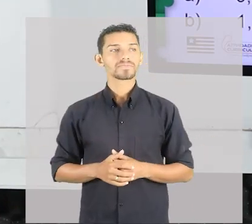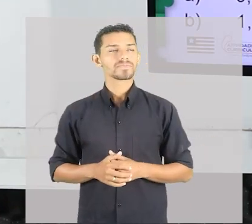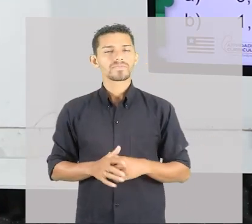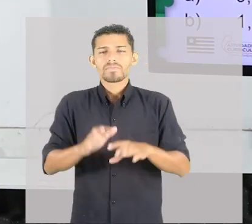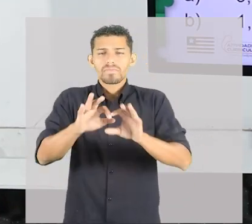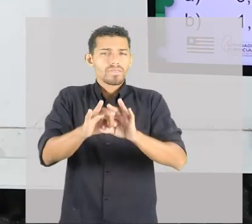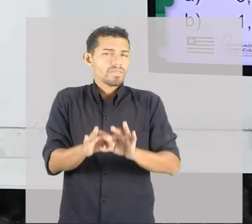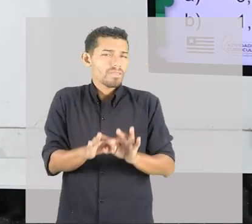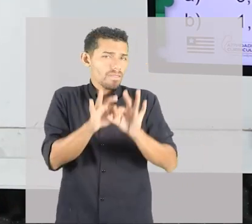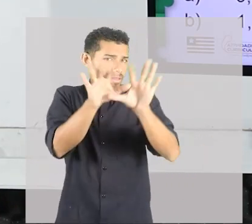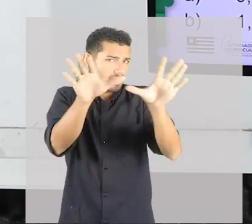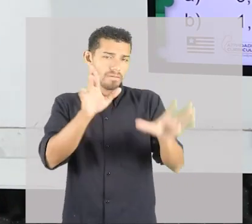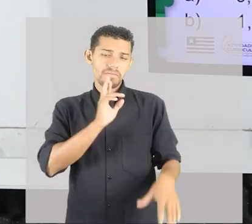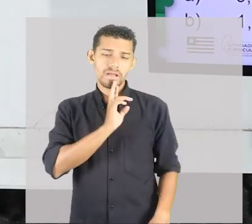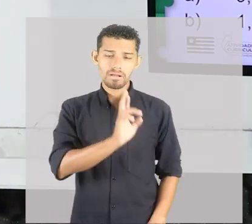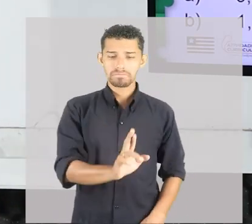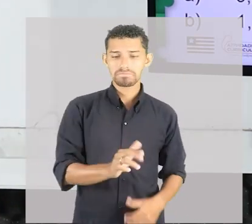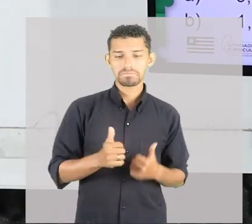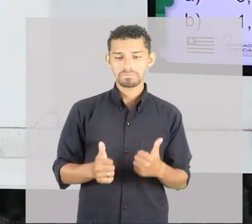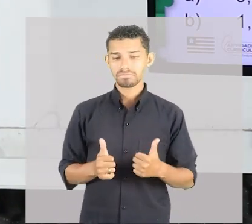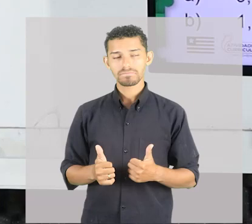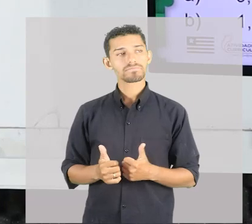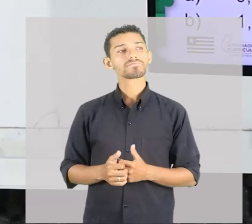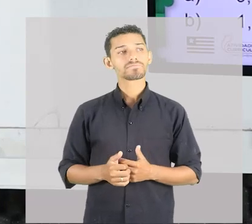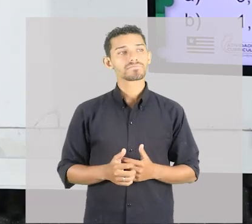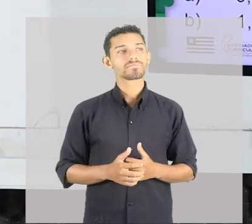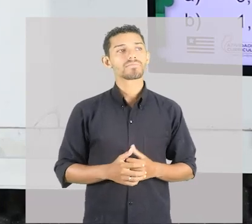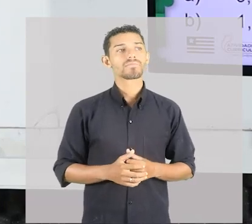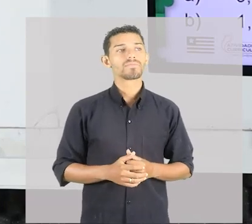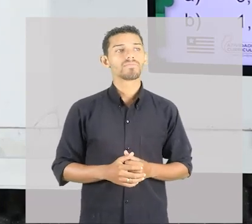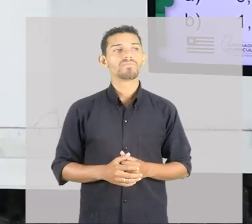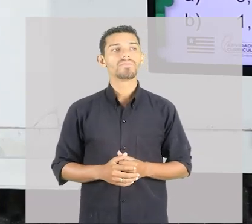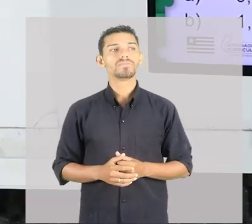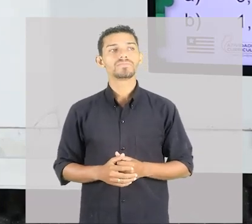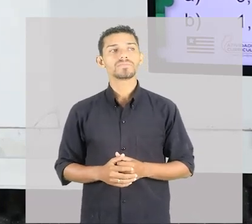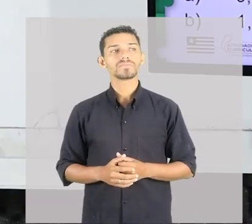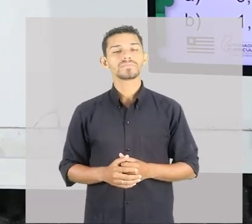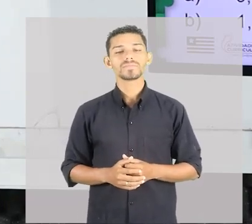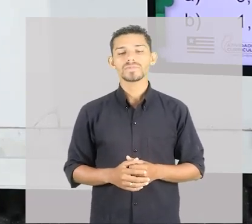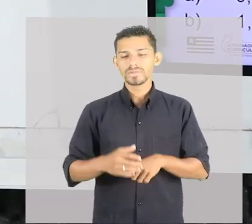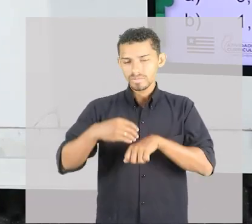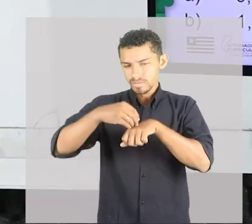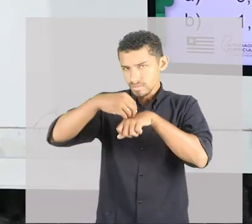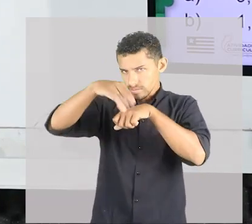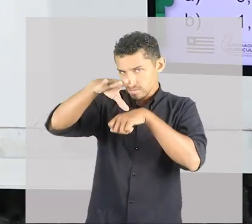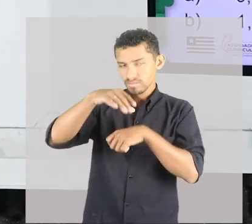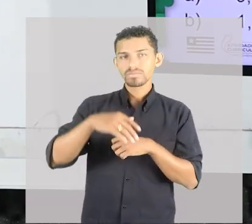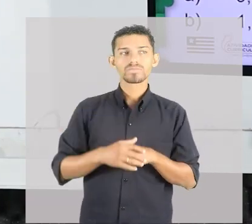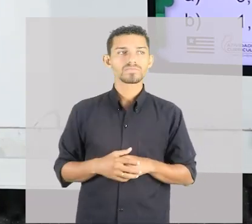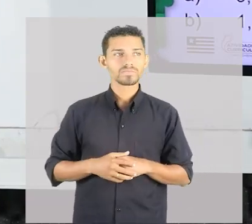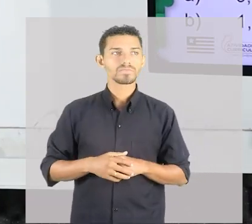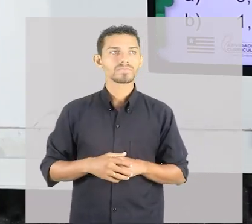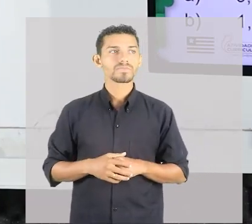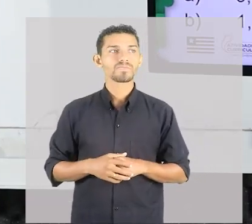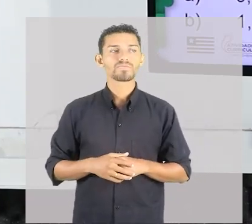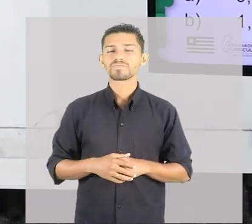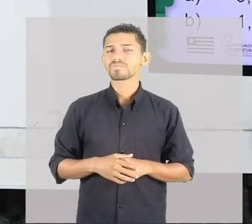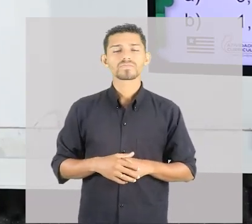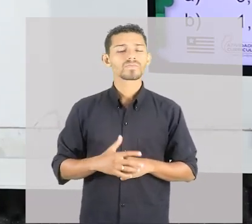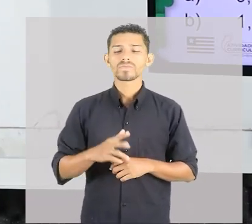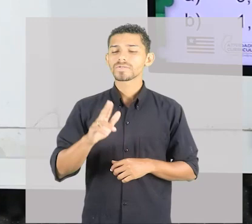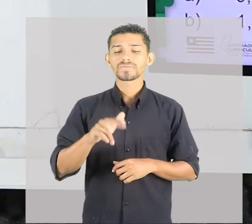vontade para responder como você achar melhor essas contas mas uma dica que eu te dou é que você nunca